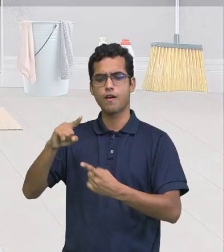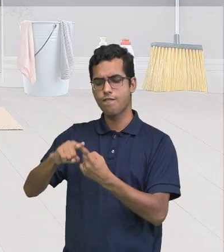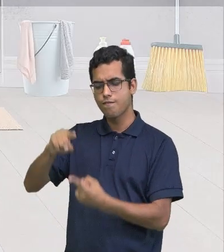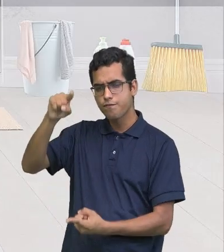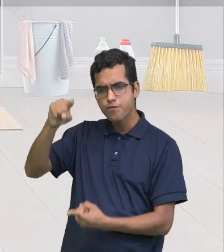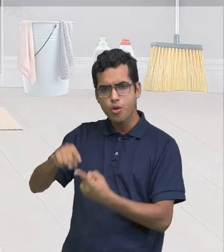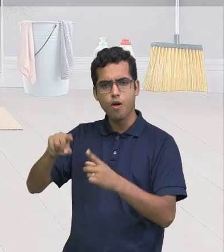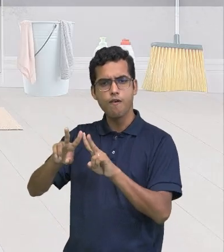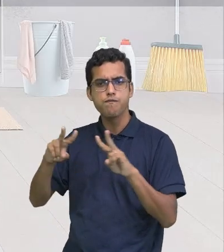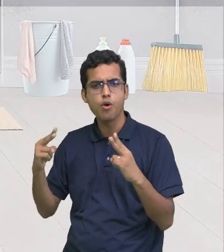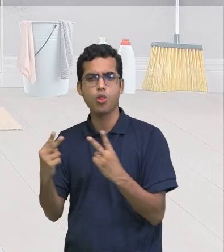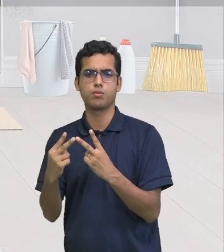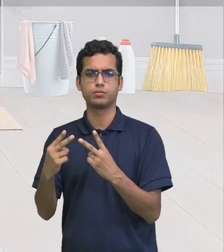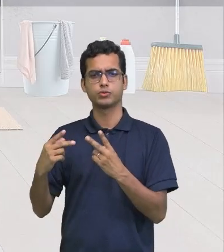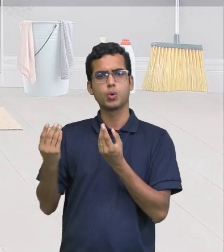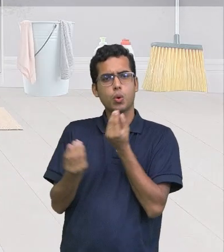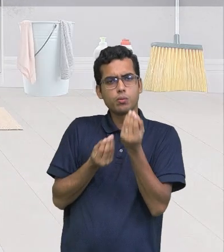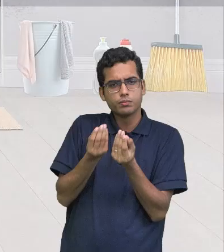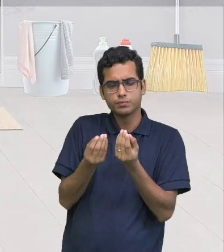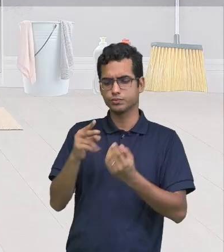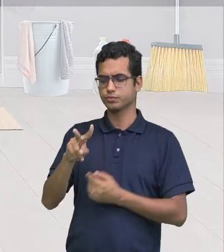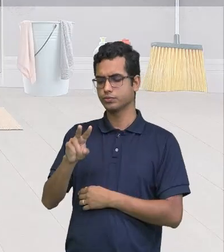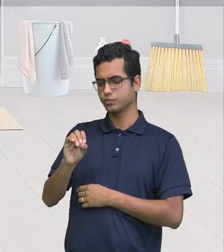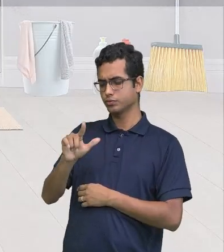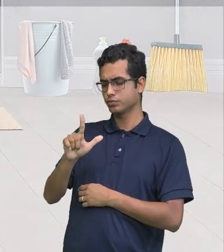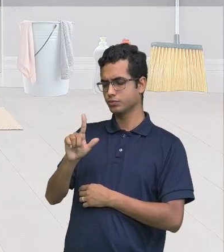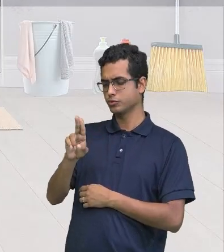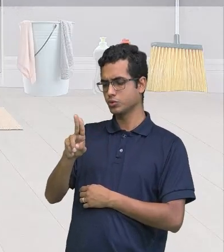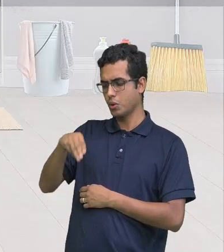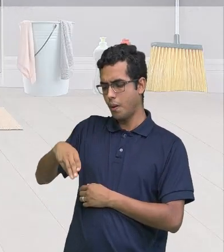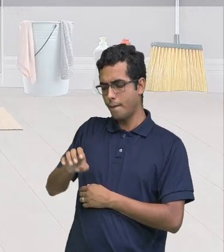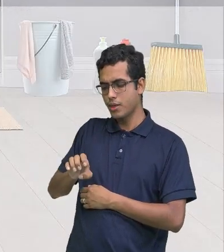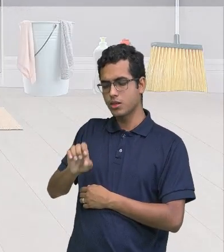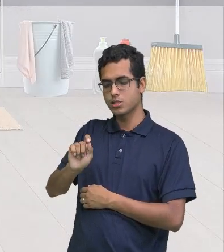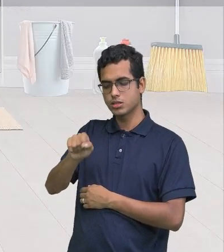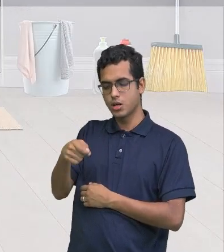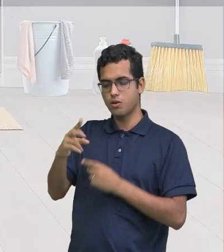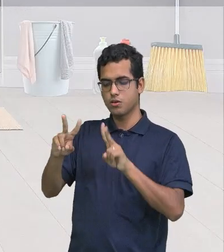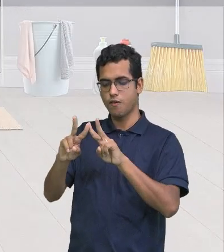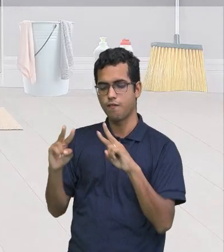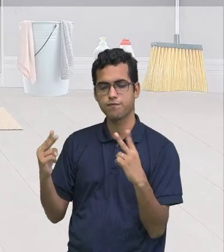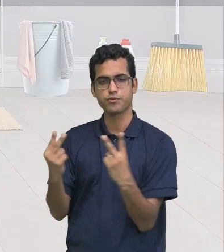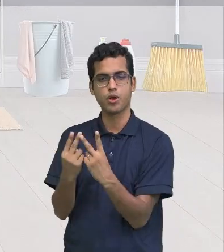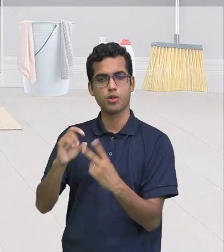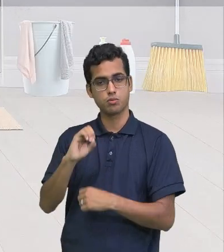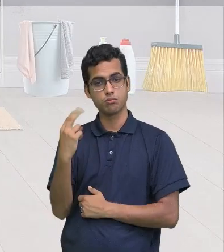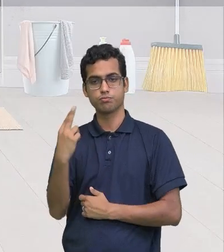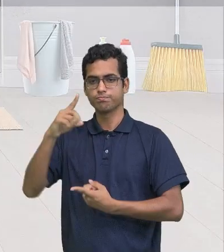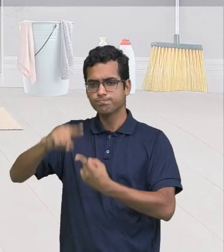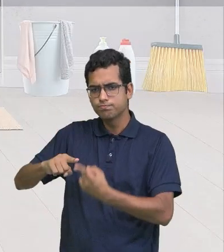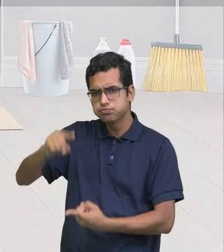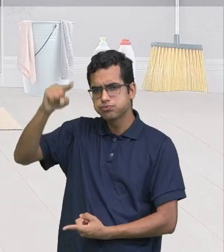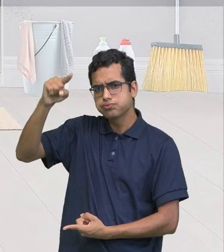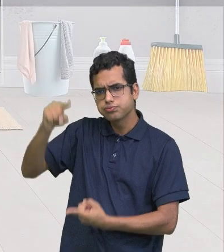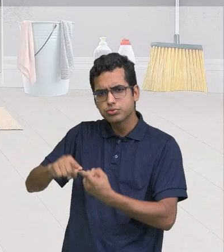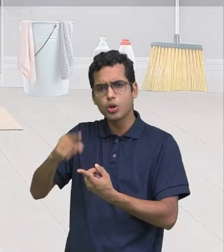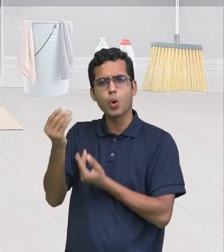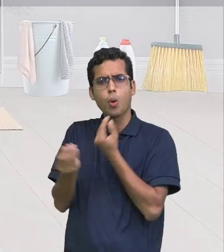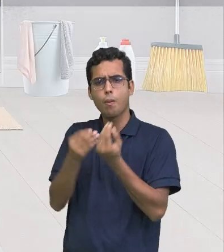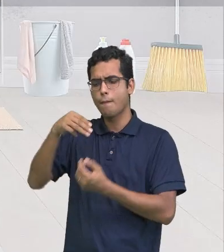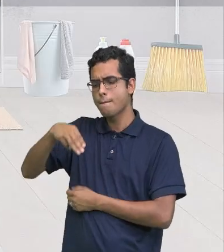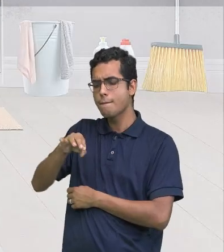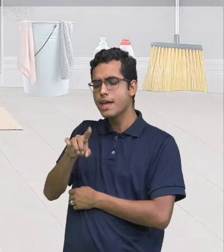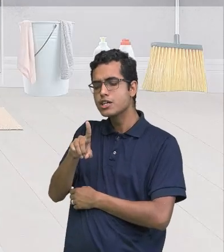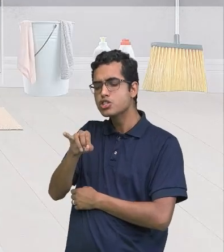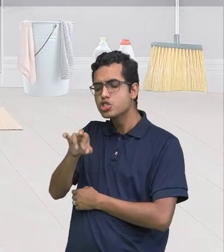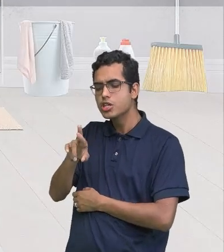Então, nesta aula, a gente vai estar verificando, vai estar entendendo a definição de volume, a definição de capacidade, como medimos volume, não